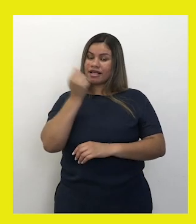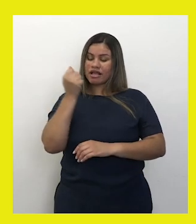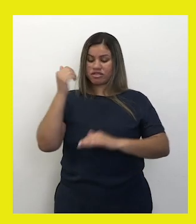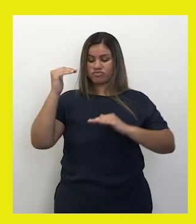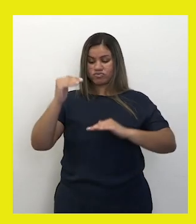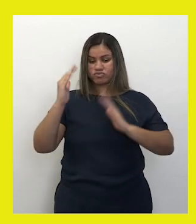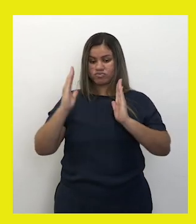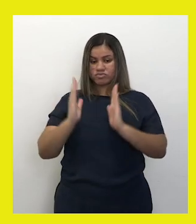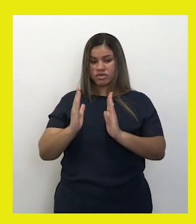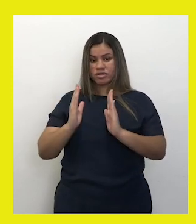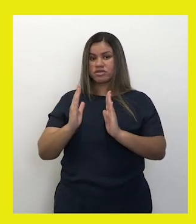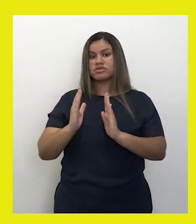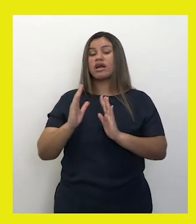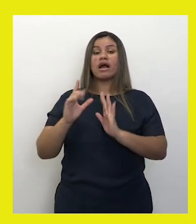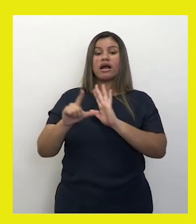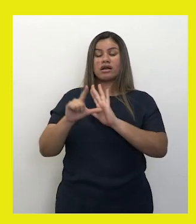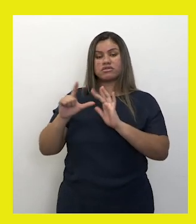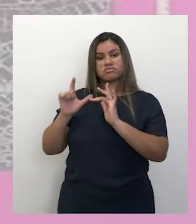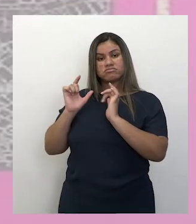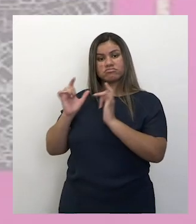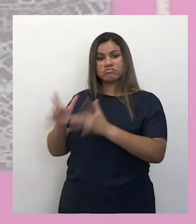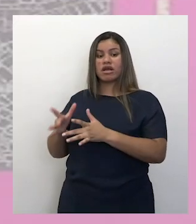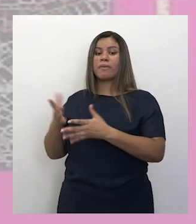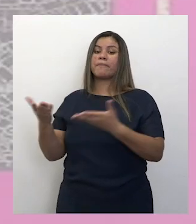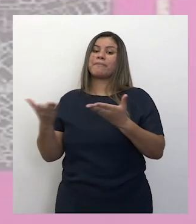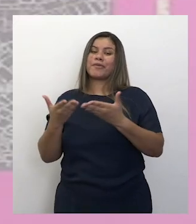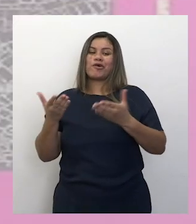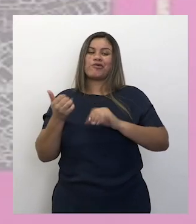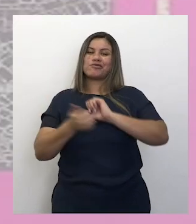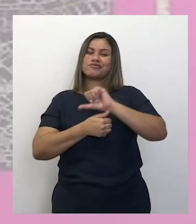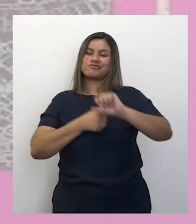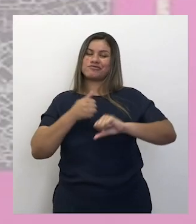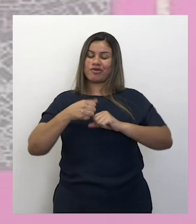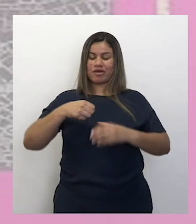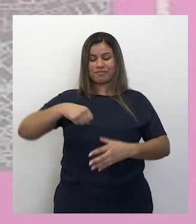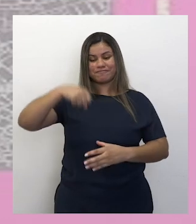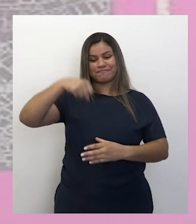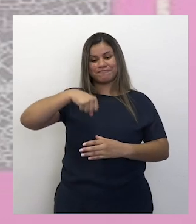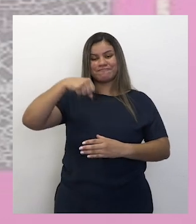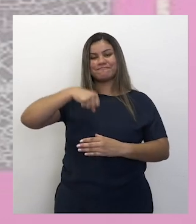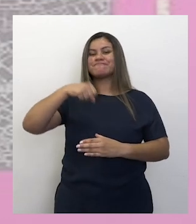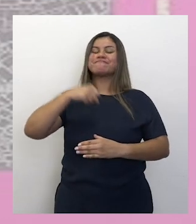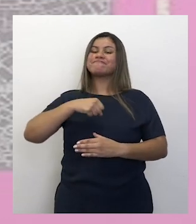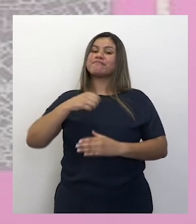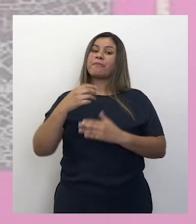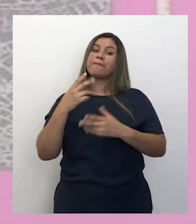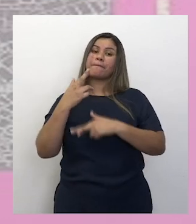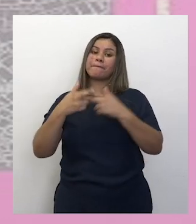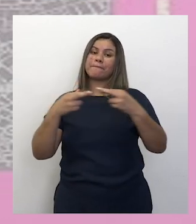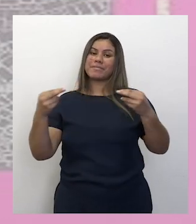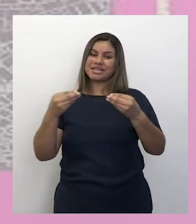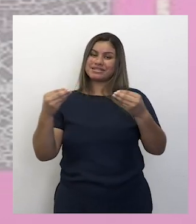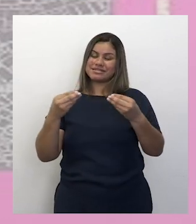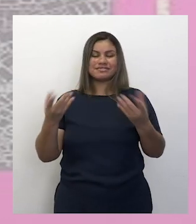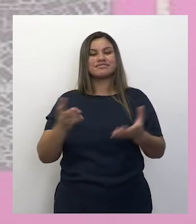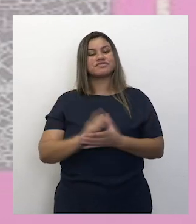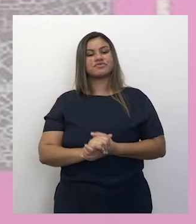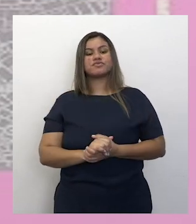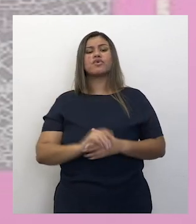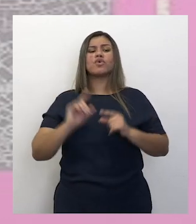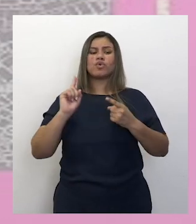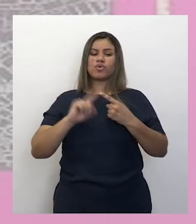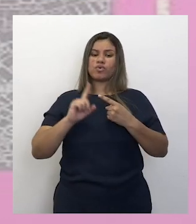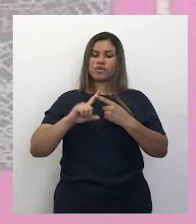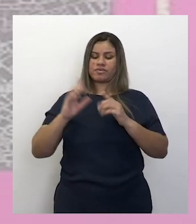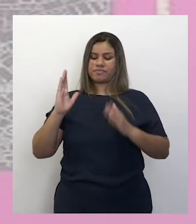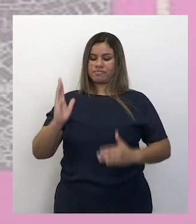ser transformada em uma linda sacolinha de presente. Os materiais que nós vamos precisar é caixinha de embalagem de